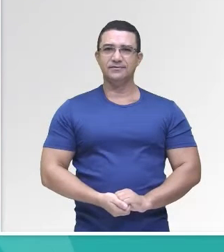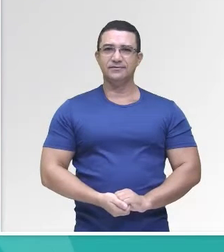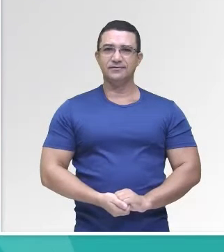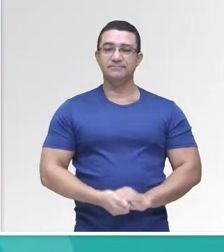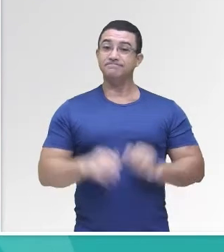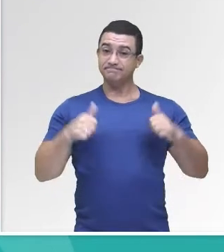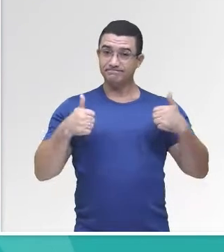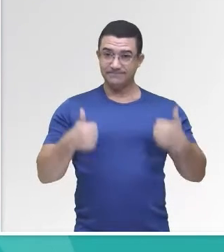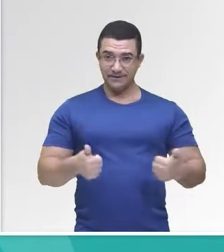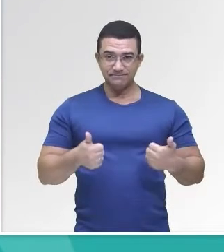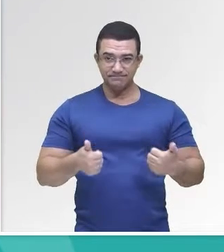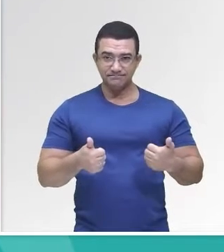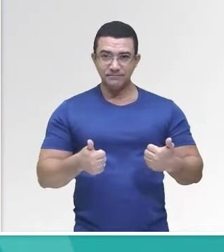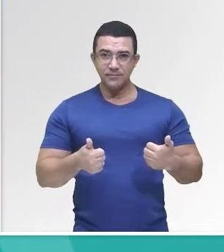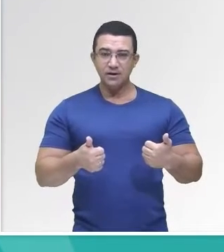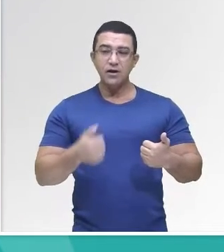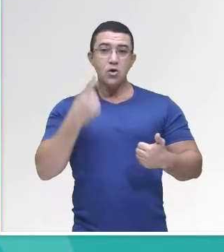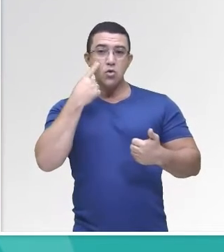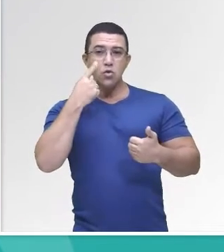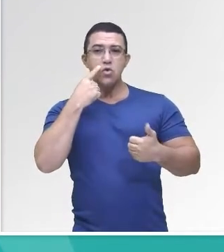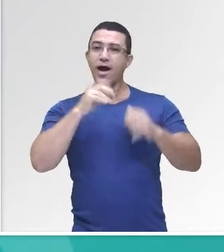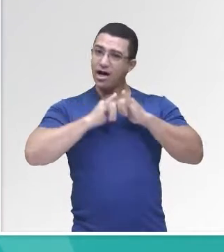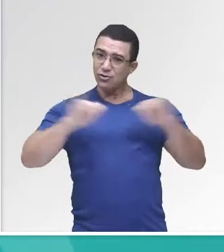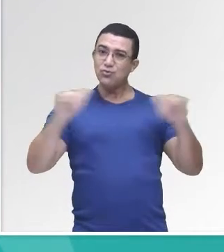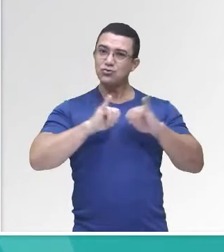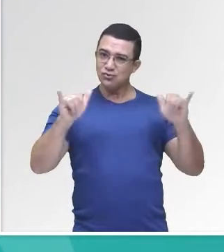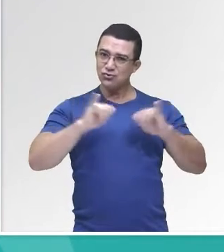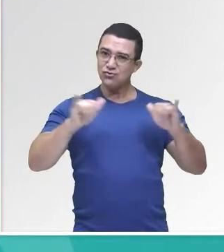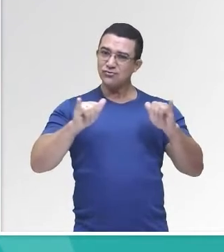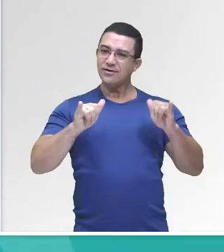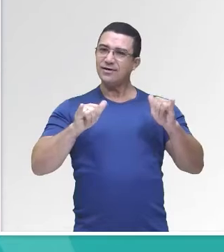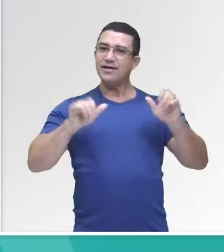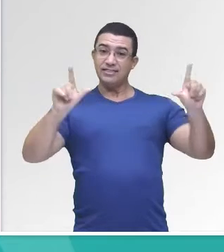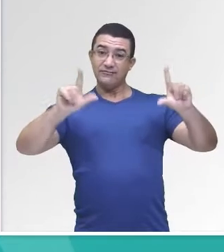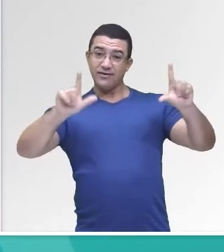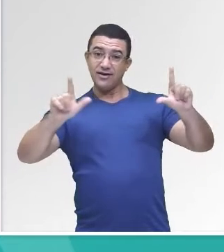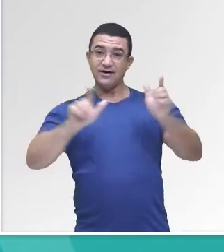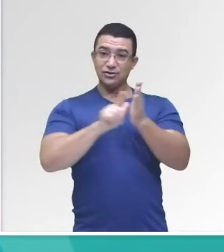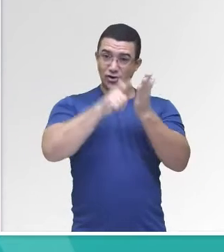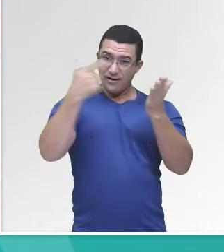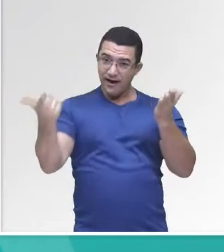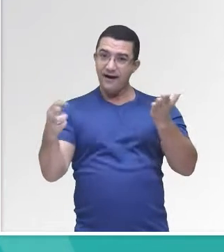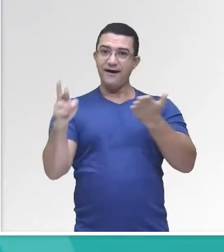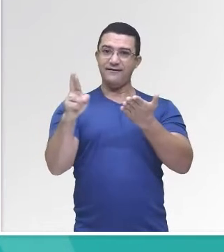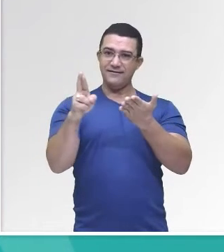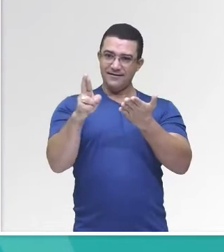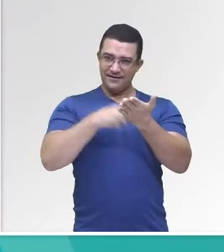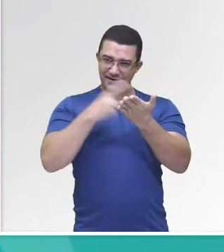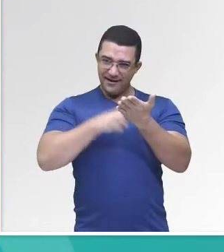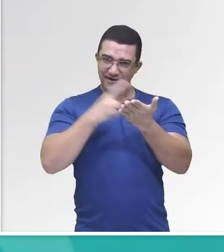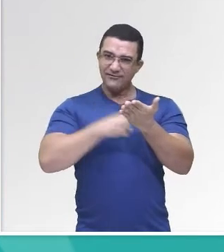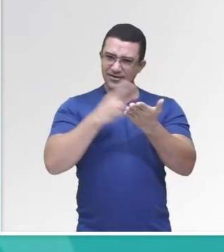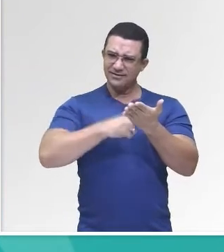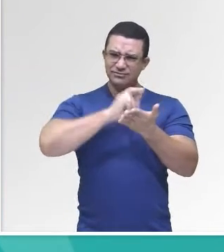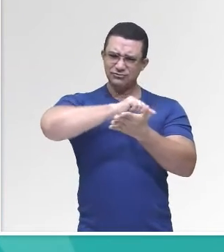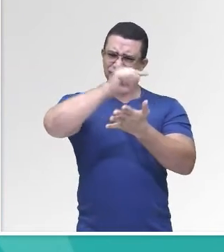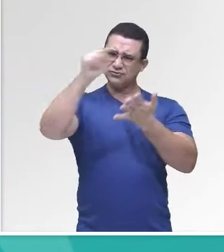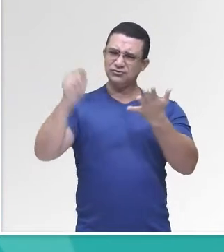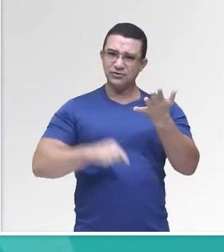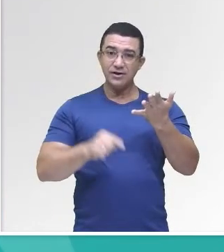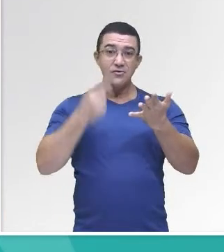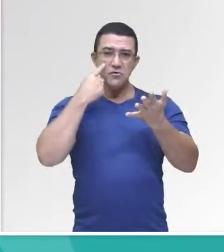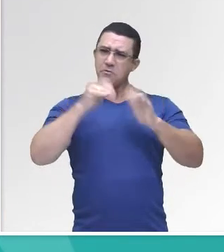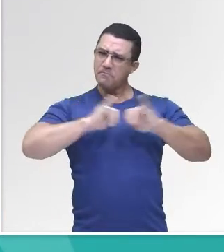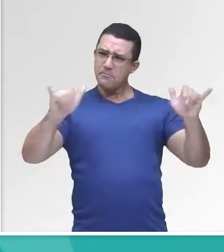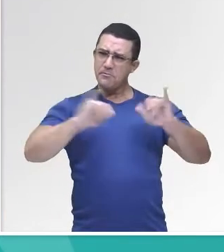Muito bem, nós vimos aí um anúncio publicitário, onde ele faz aí uma exortação sobre o